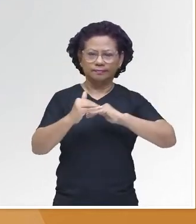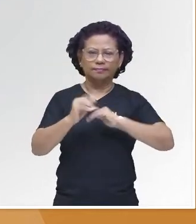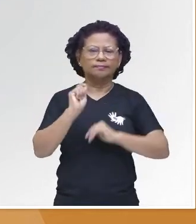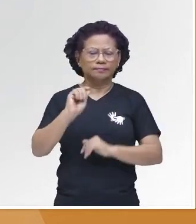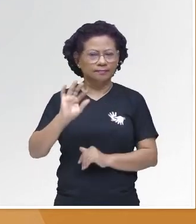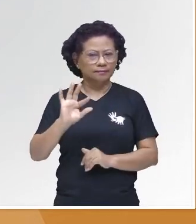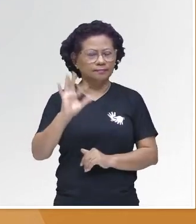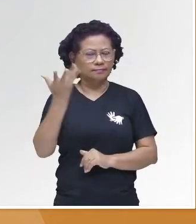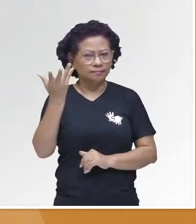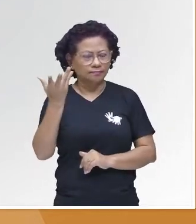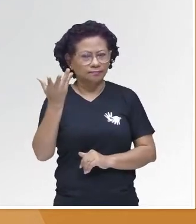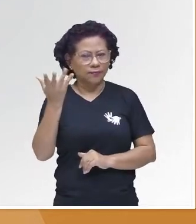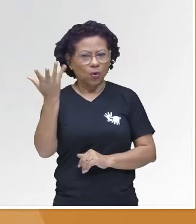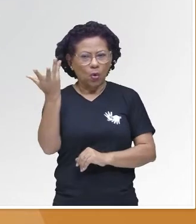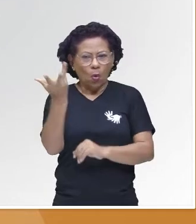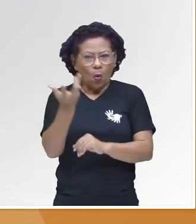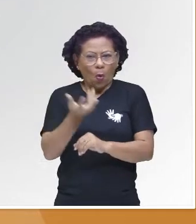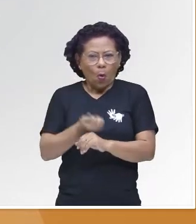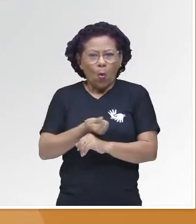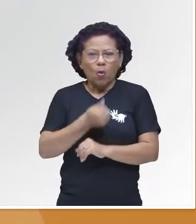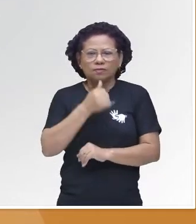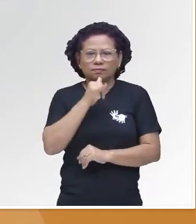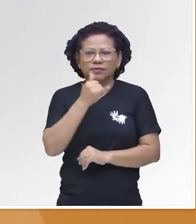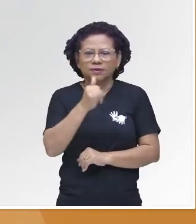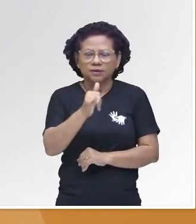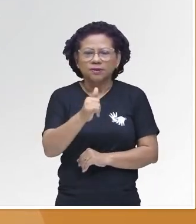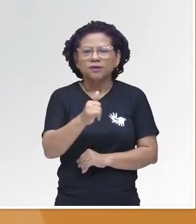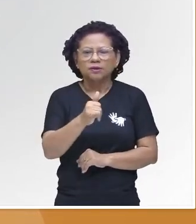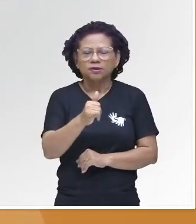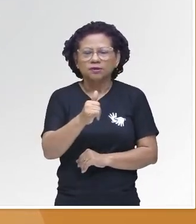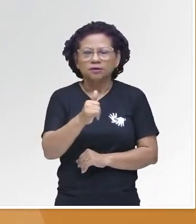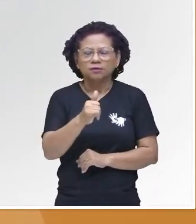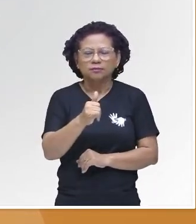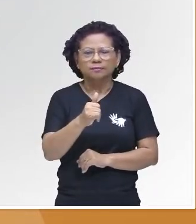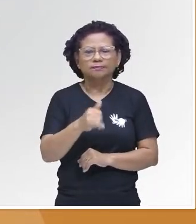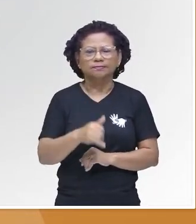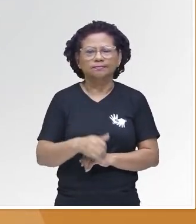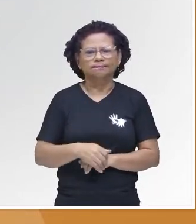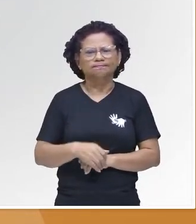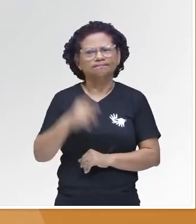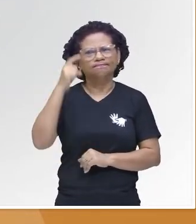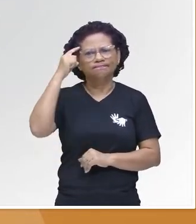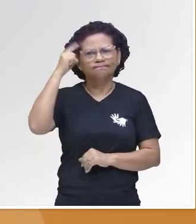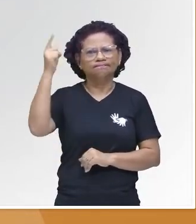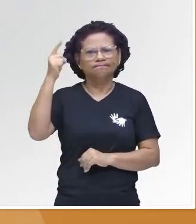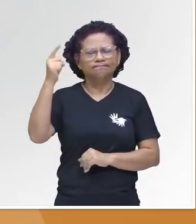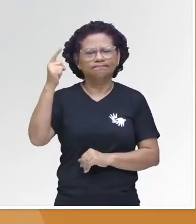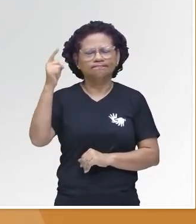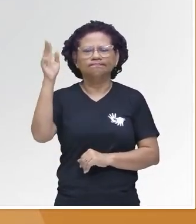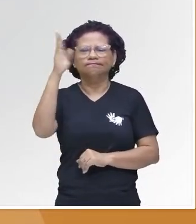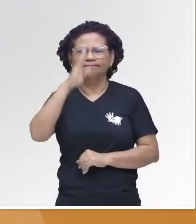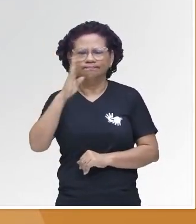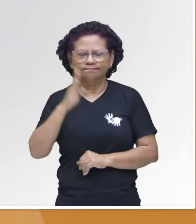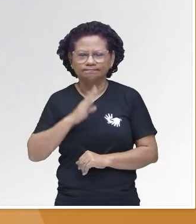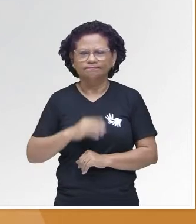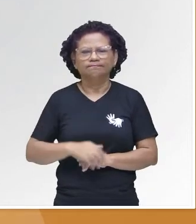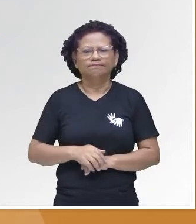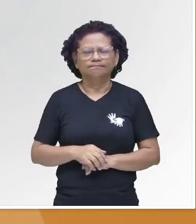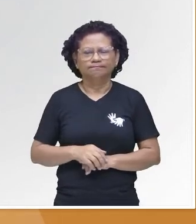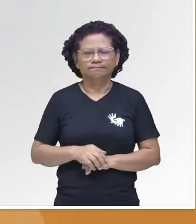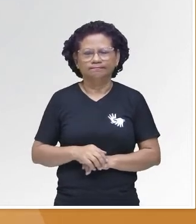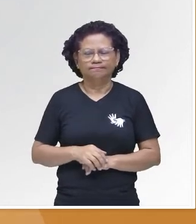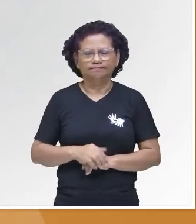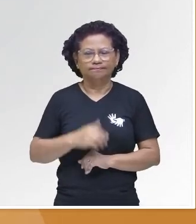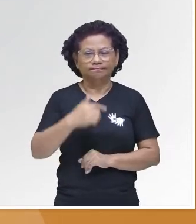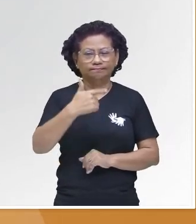grande consumo de energia. Imagina então no Brasil, né? Mais de 202 milhões de habitantes.